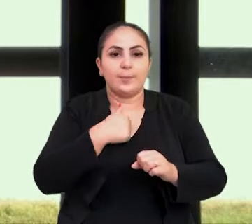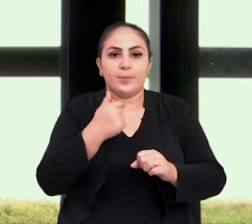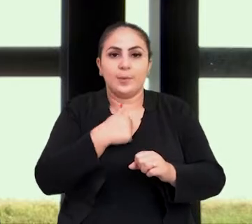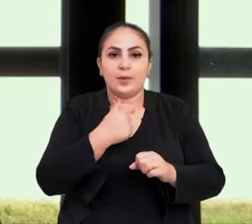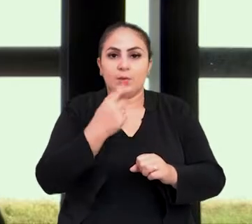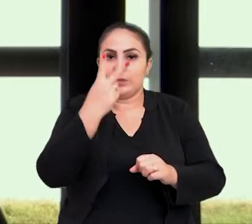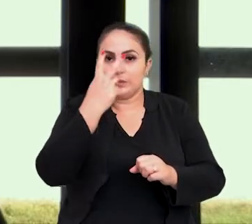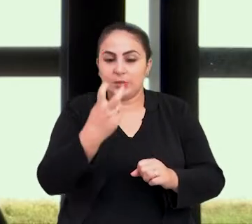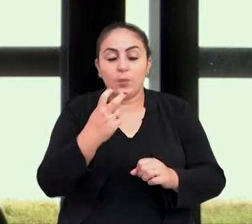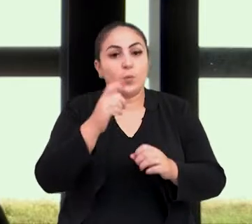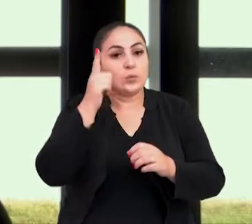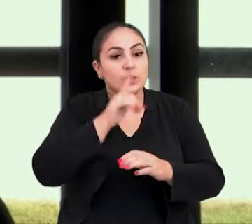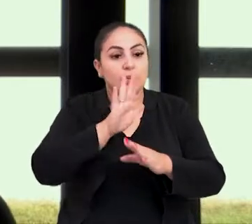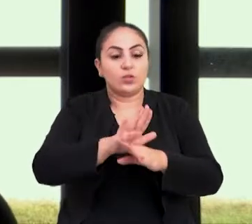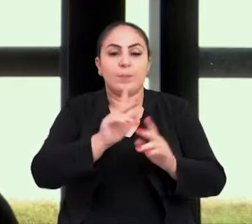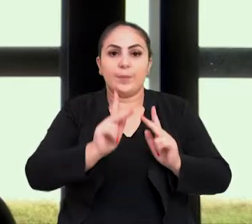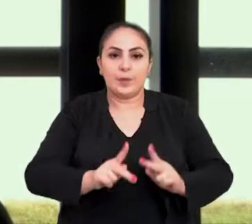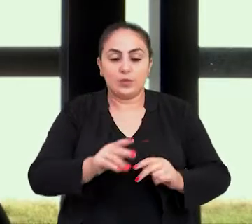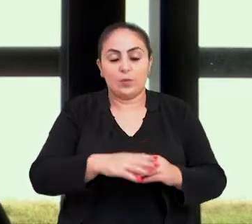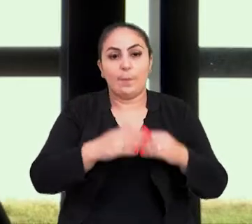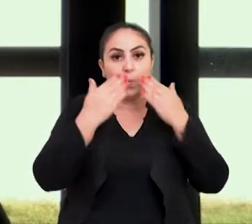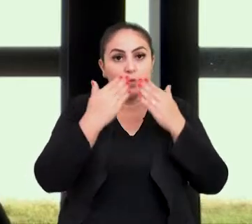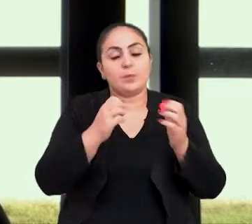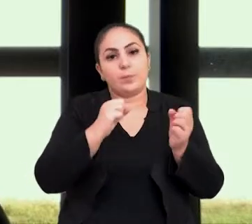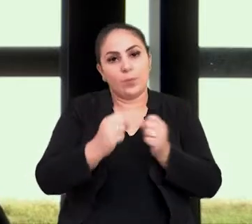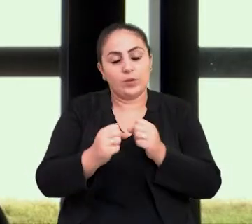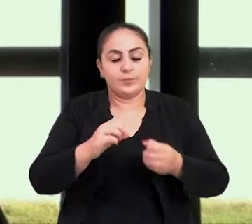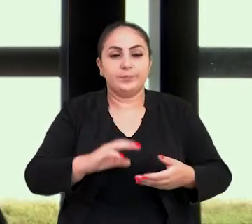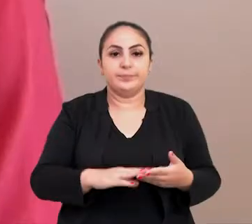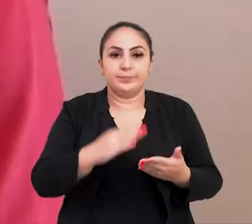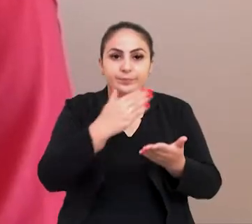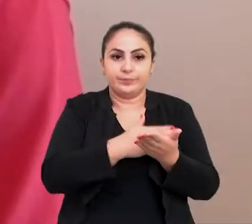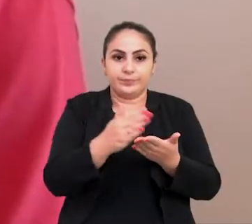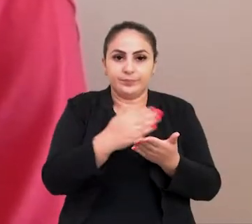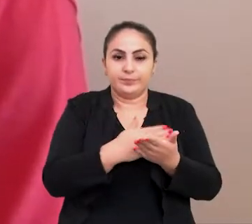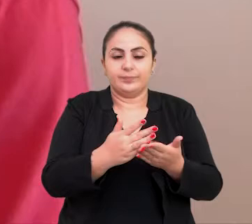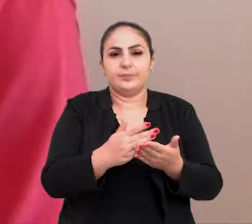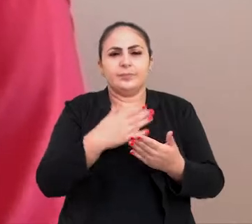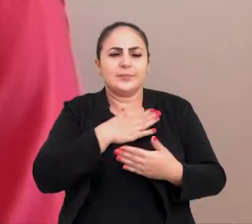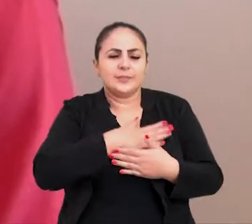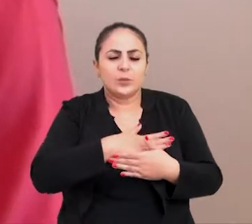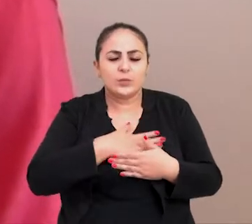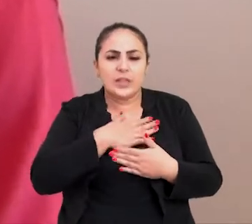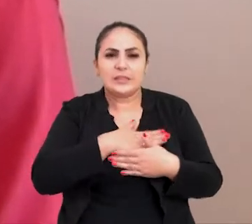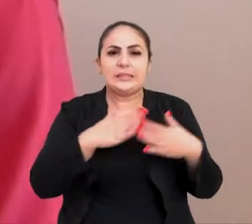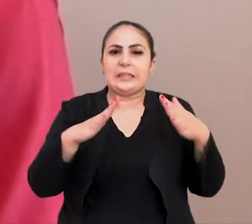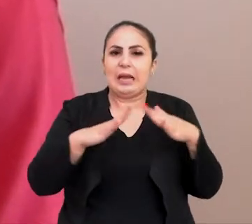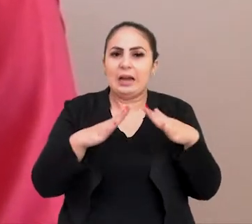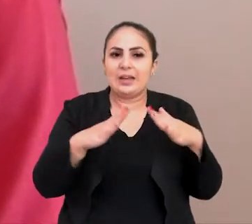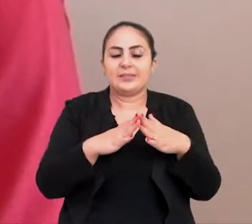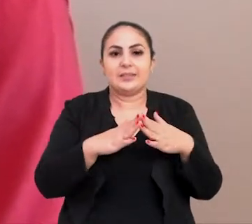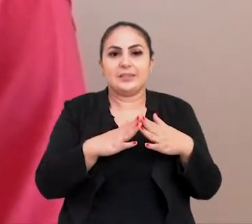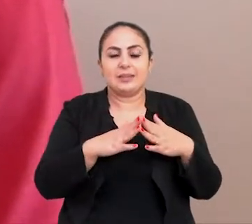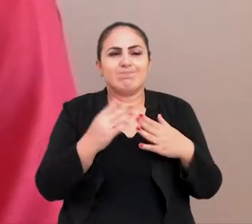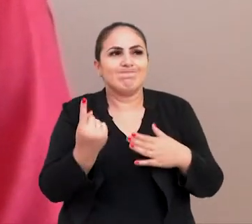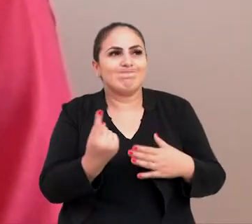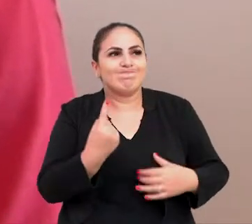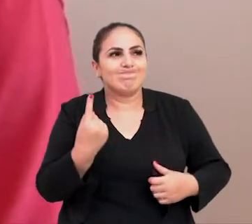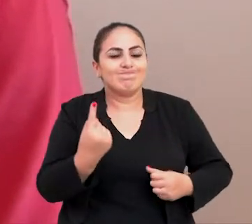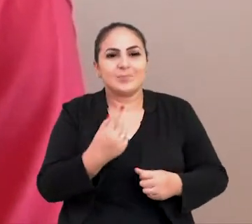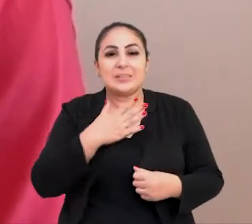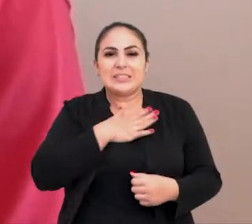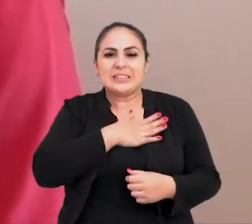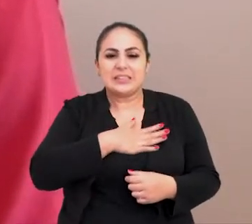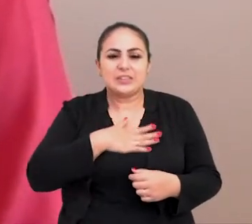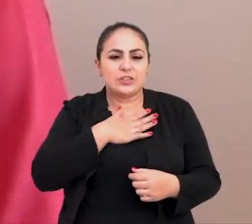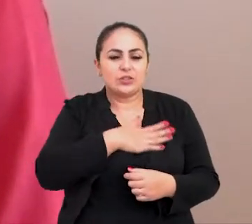sempre uso o meu testemunho para poder ajudar essas pessoas e mostrar que pode. No começo ali da saudade de casa, daquela